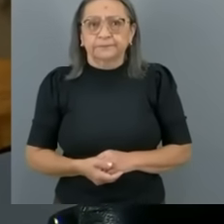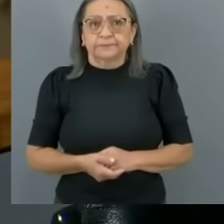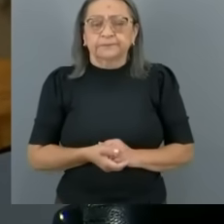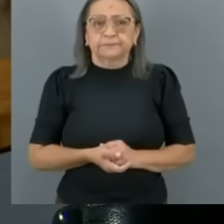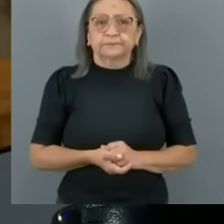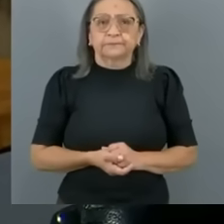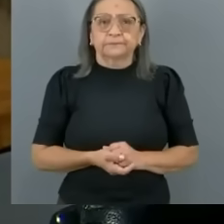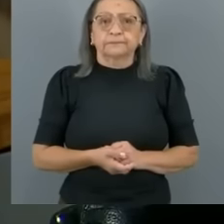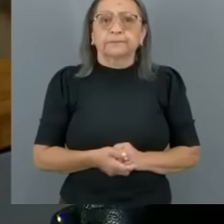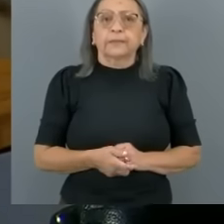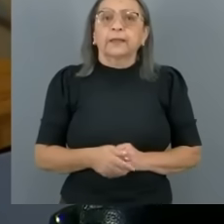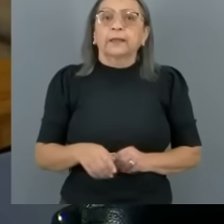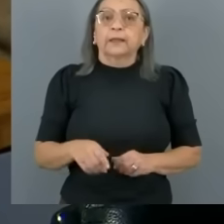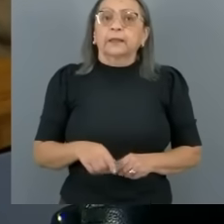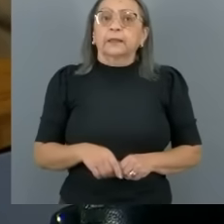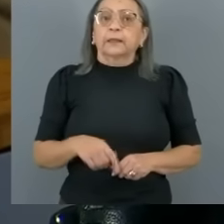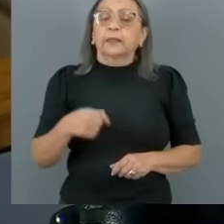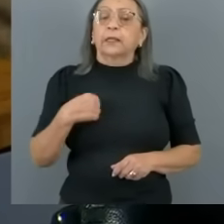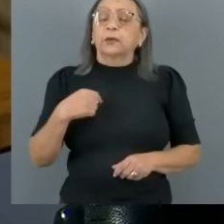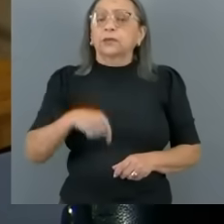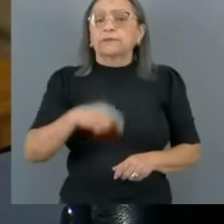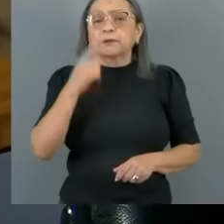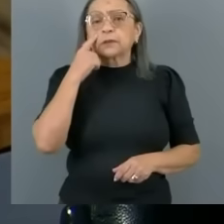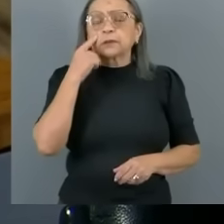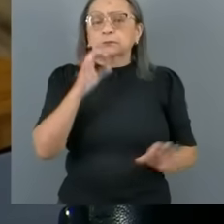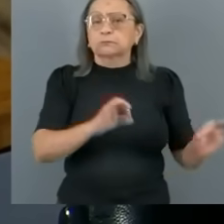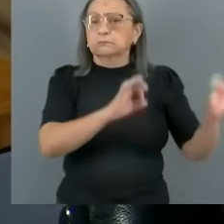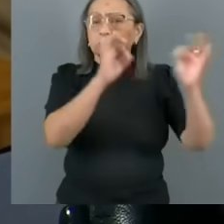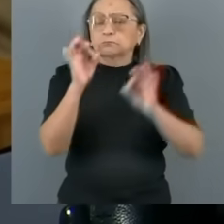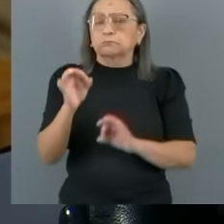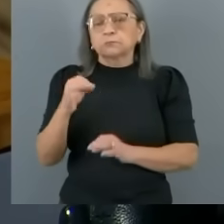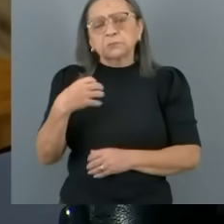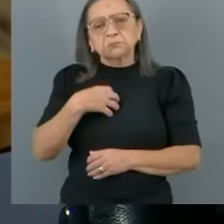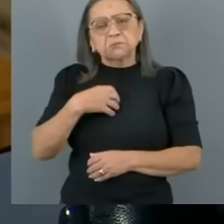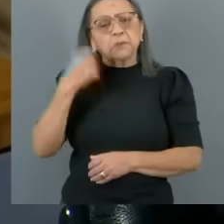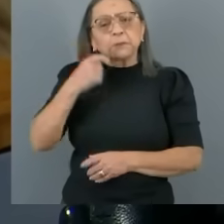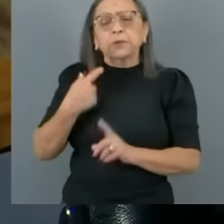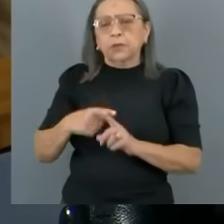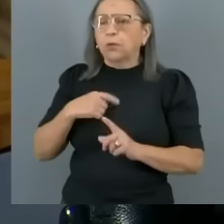Nós assistimos aqui, e eu fiquei preocupado, porque tenho um maior respeito por Vossa Excelência, Gilberto.